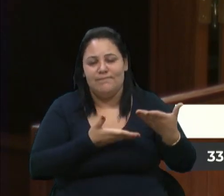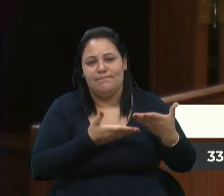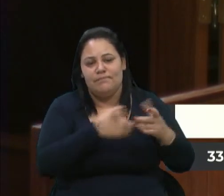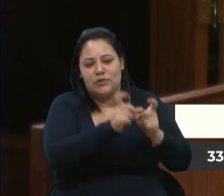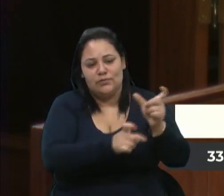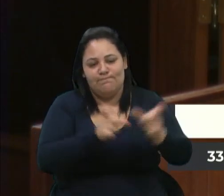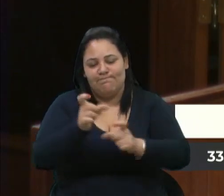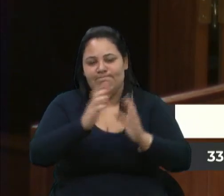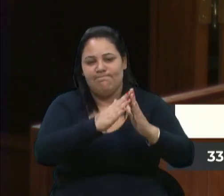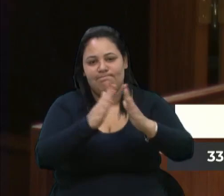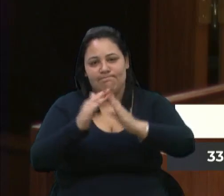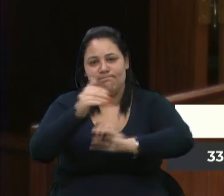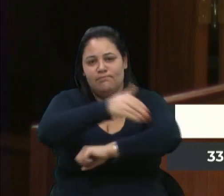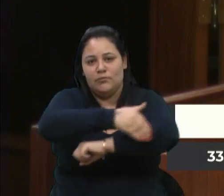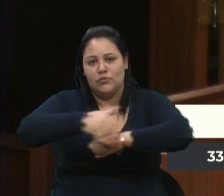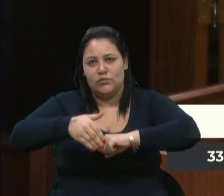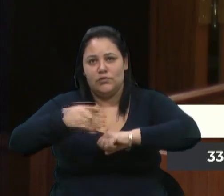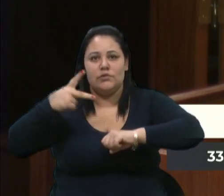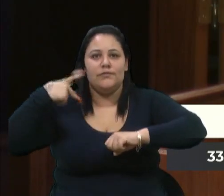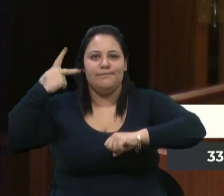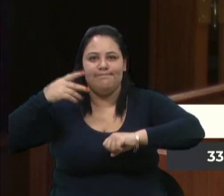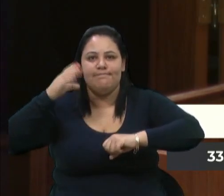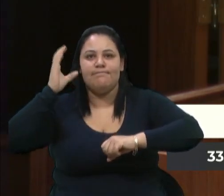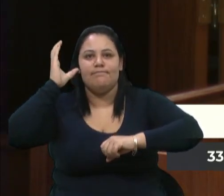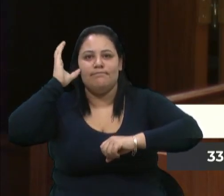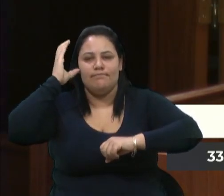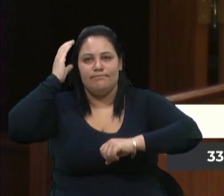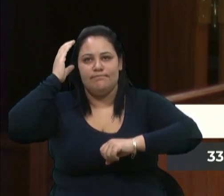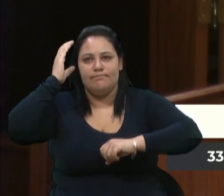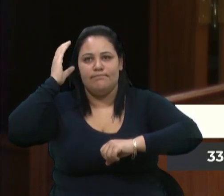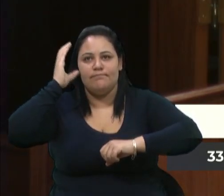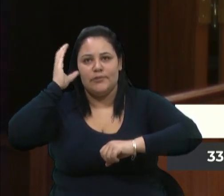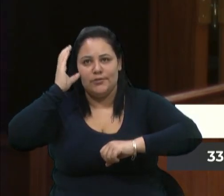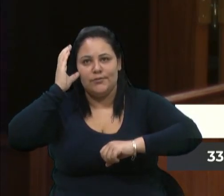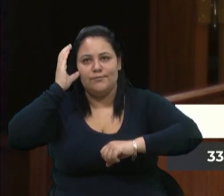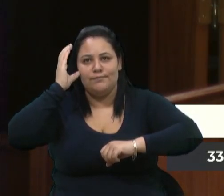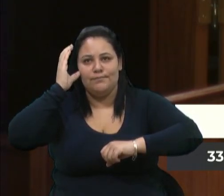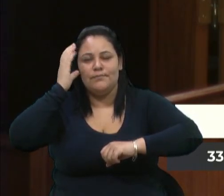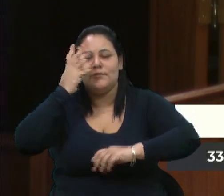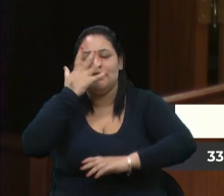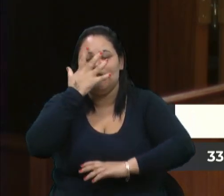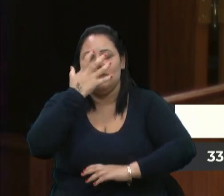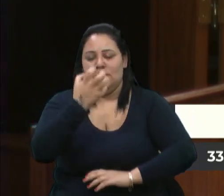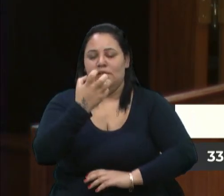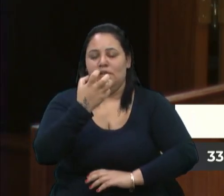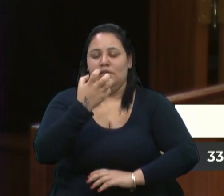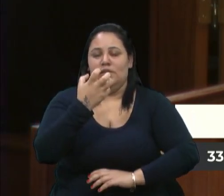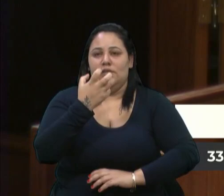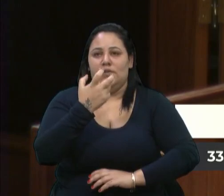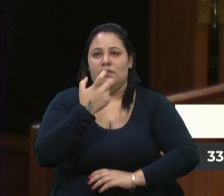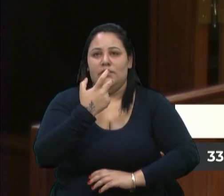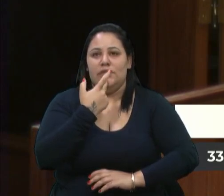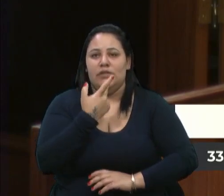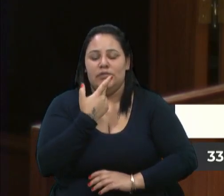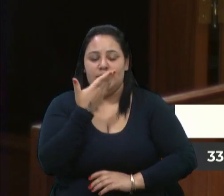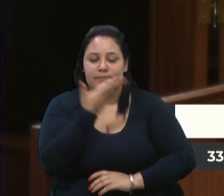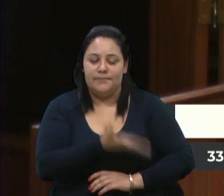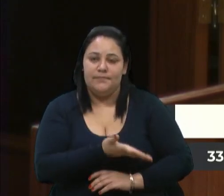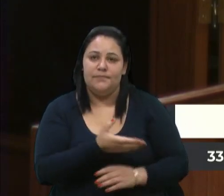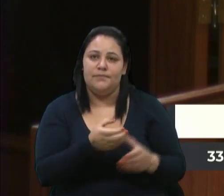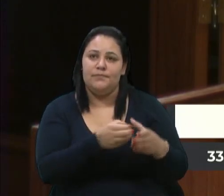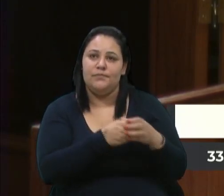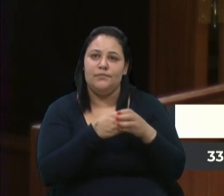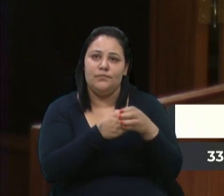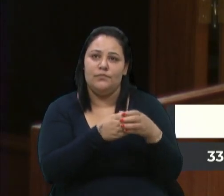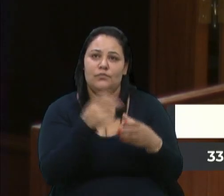rua. E, vereador Cadori, é sério. Nós falamos aqui do Comitê